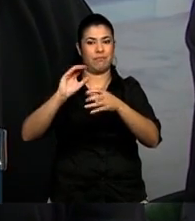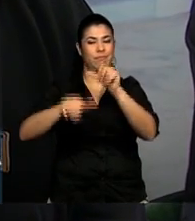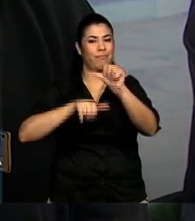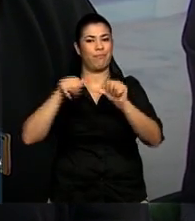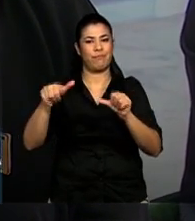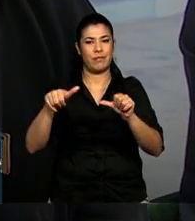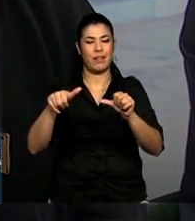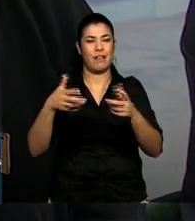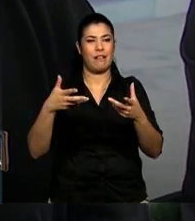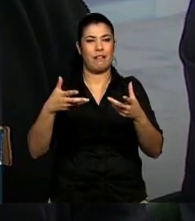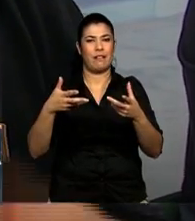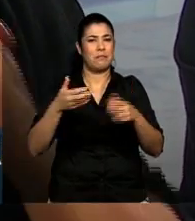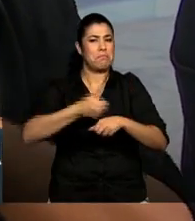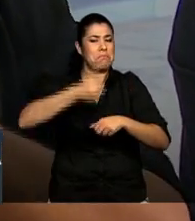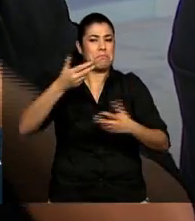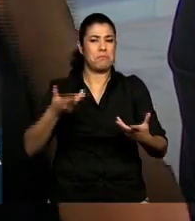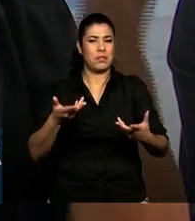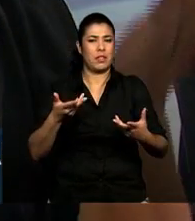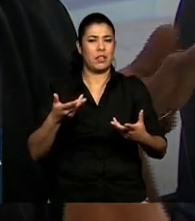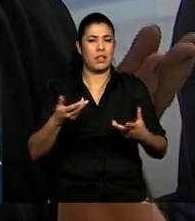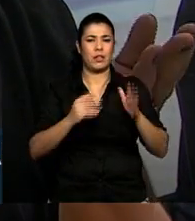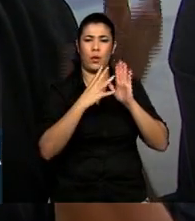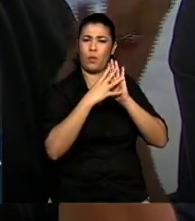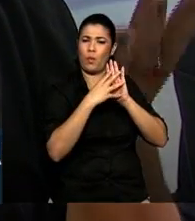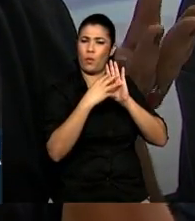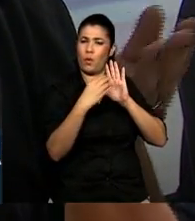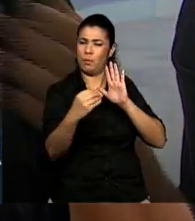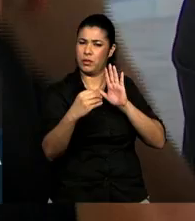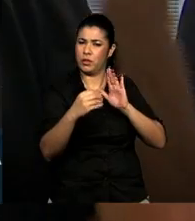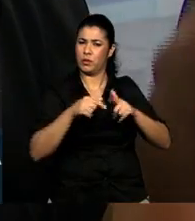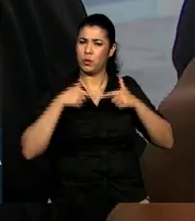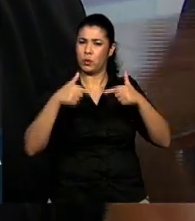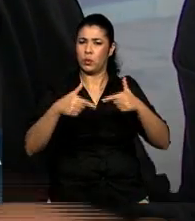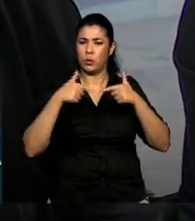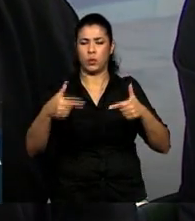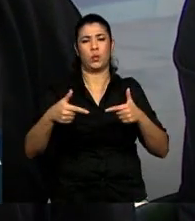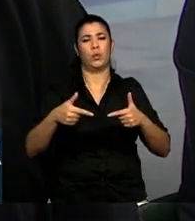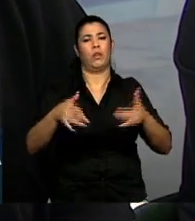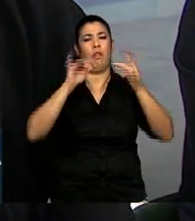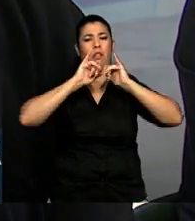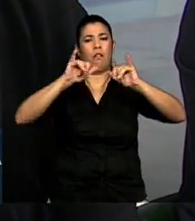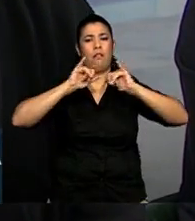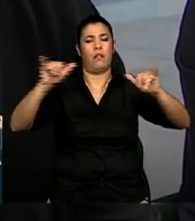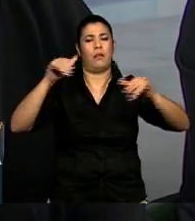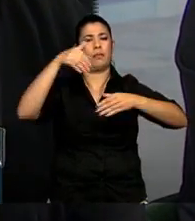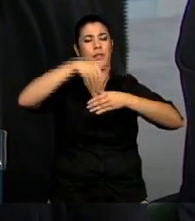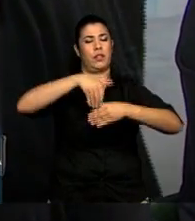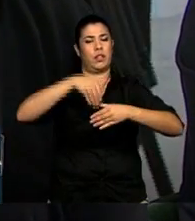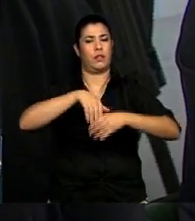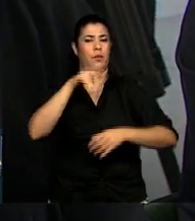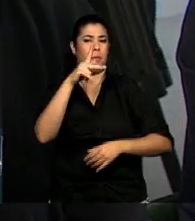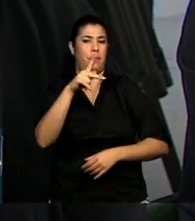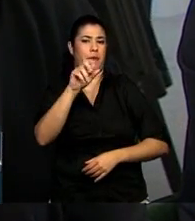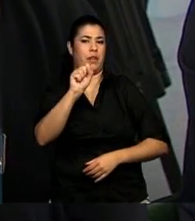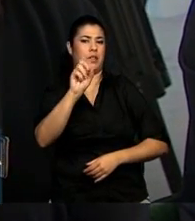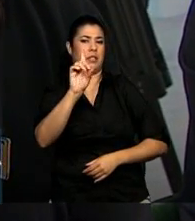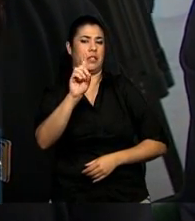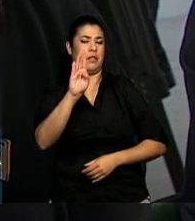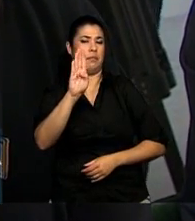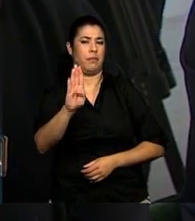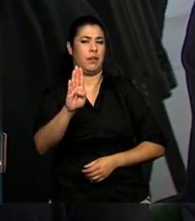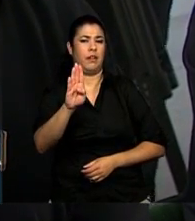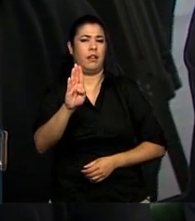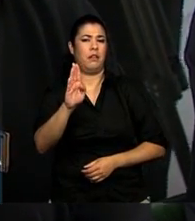país eh e e o modelo combatido durante a campanha que seria a alternativa do PSDB o modelo de